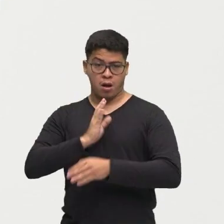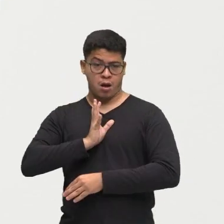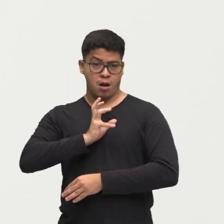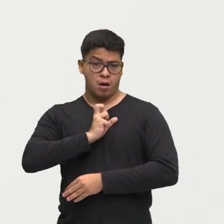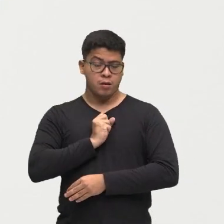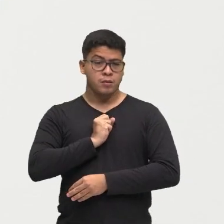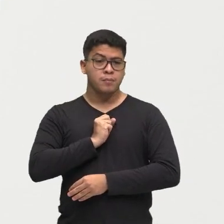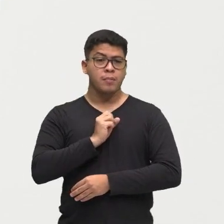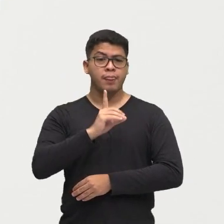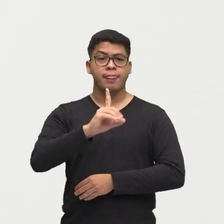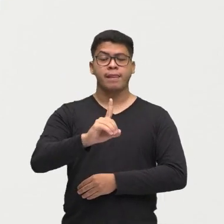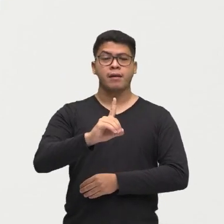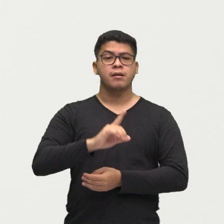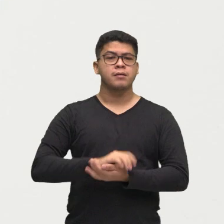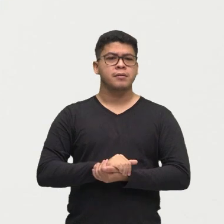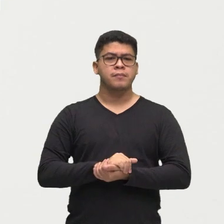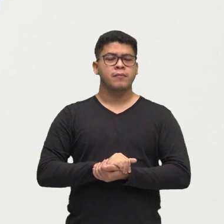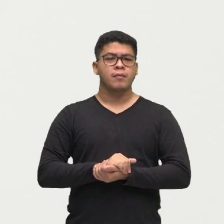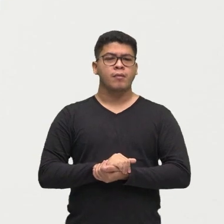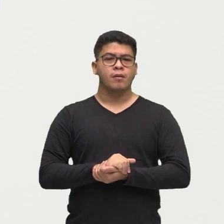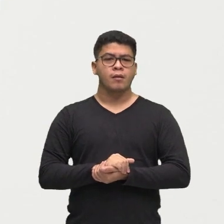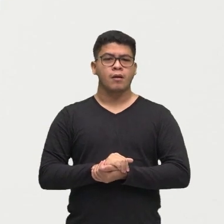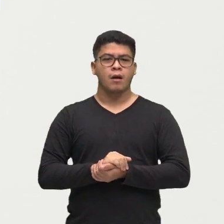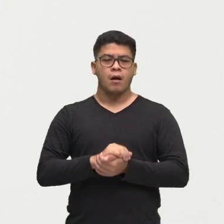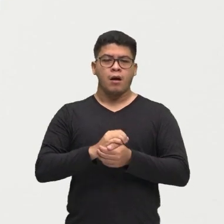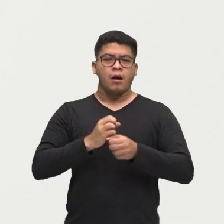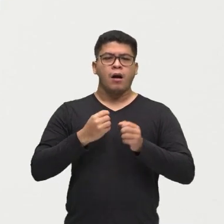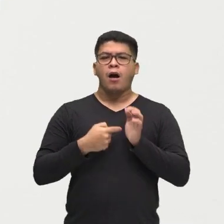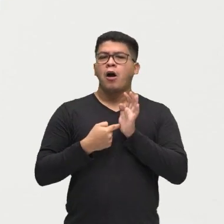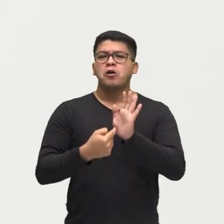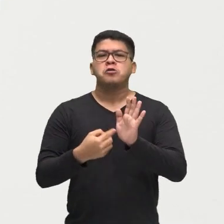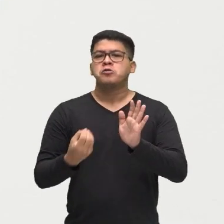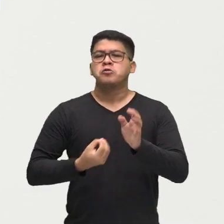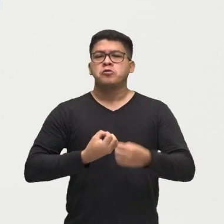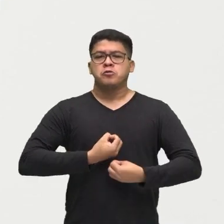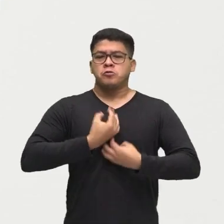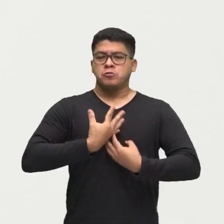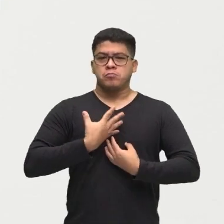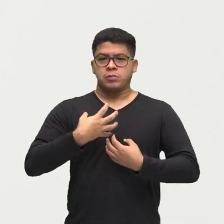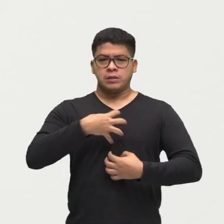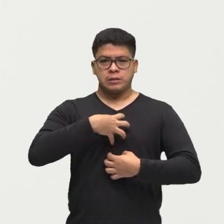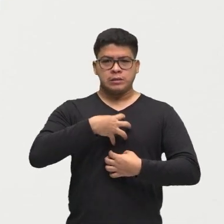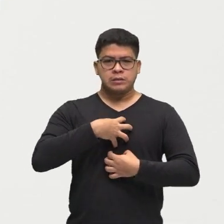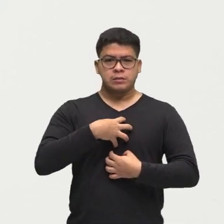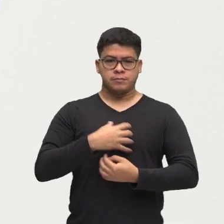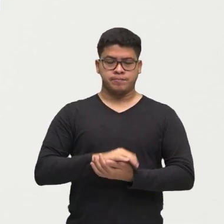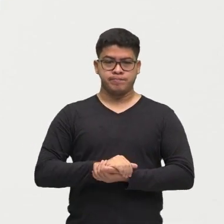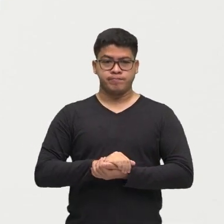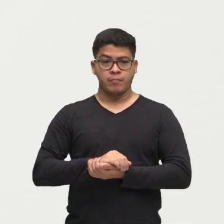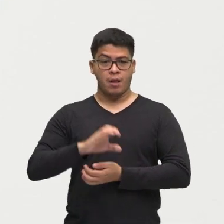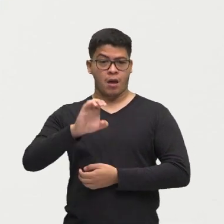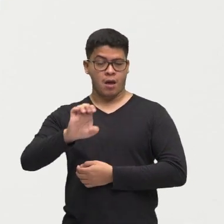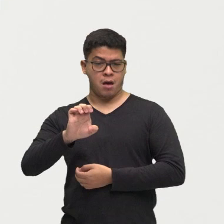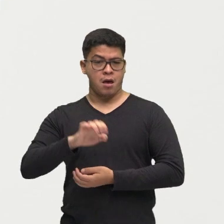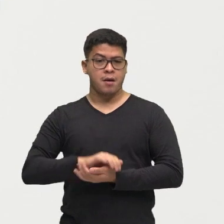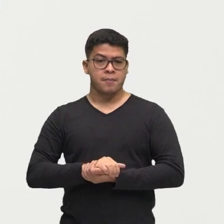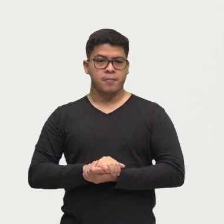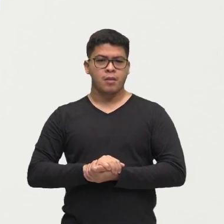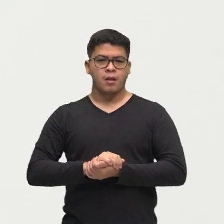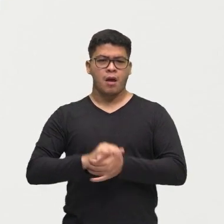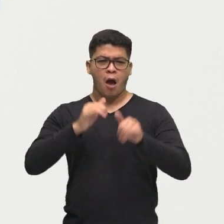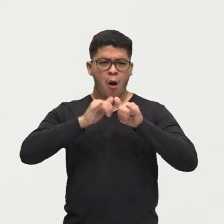expressão sentimental voltada para a descrição de estados interiores. Ou letra E. A narrativa ampla, refletindo